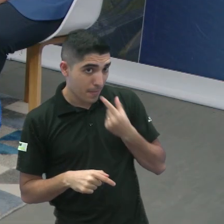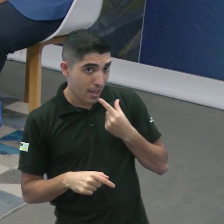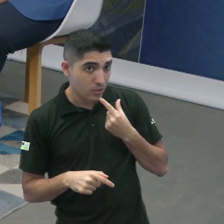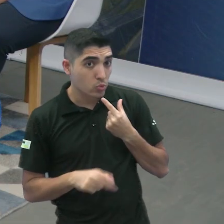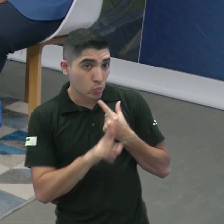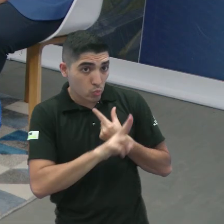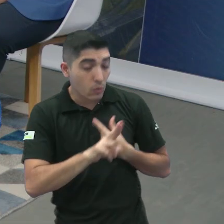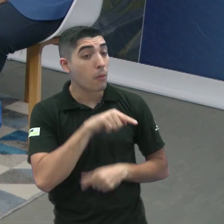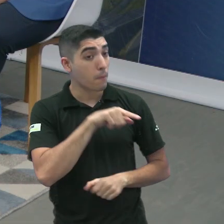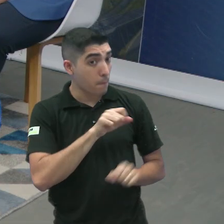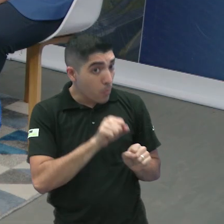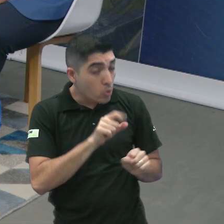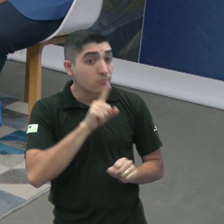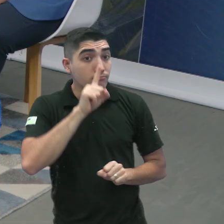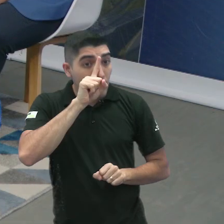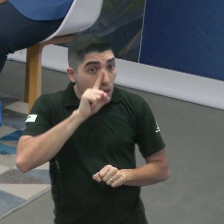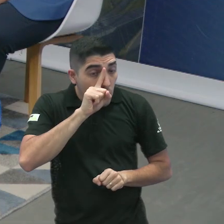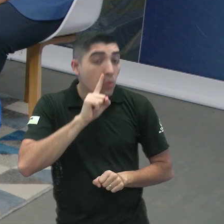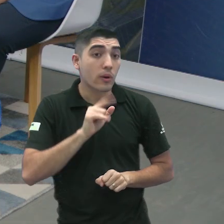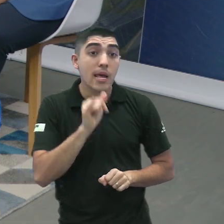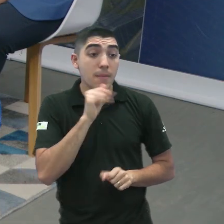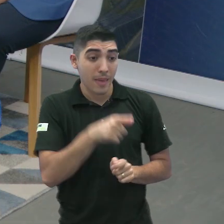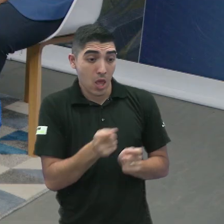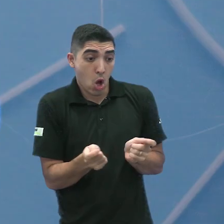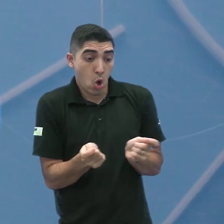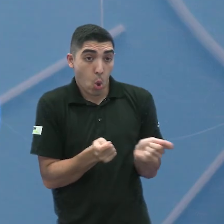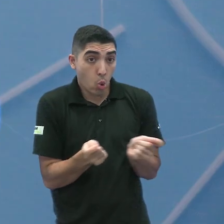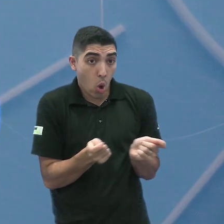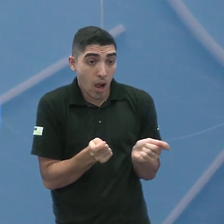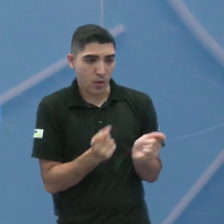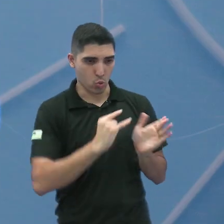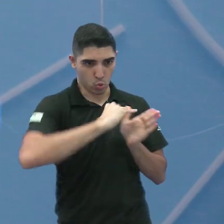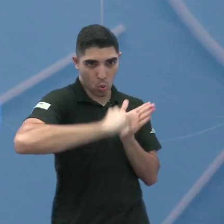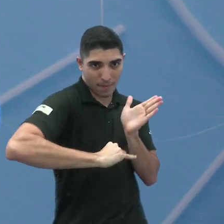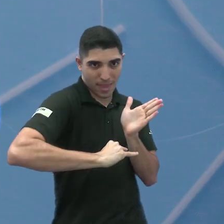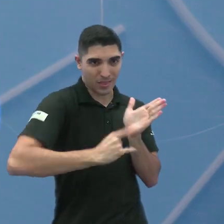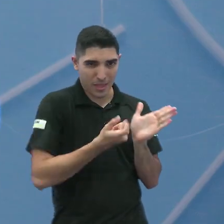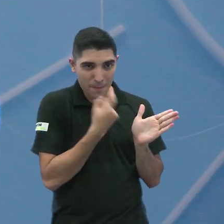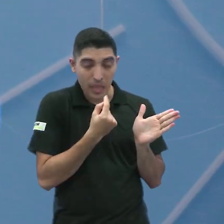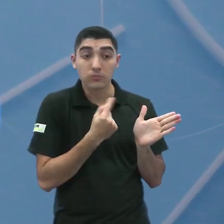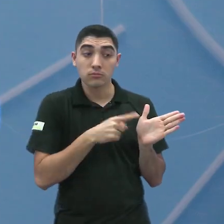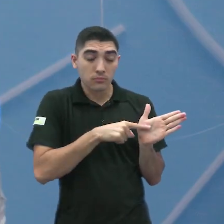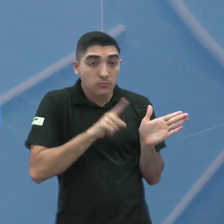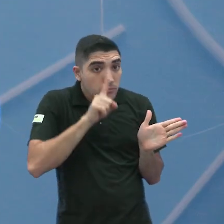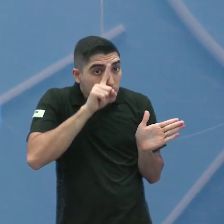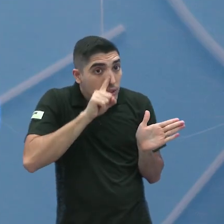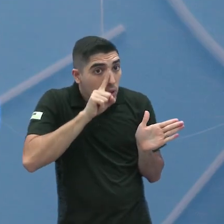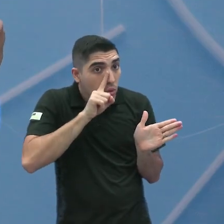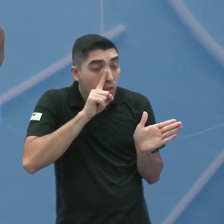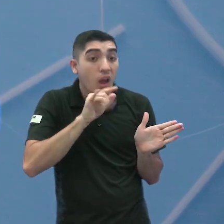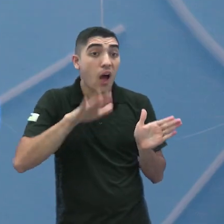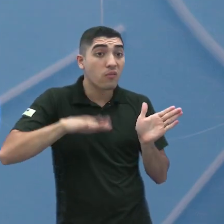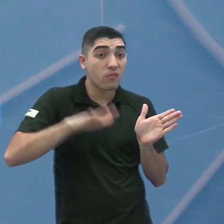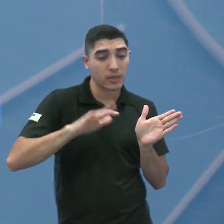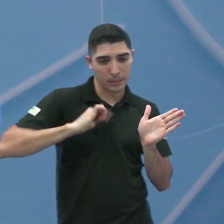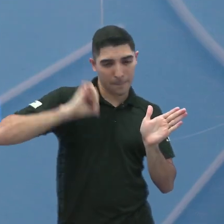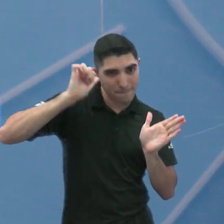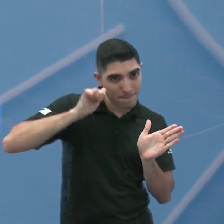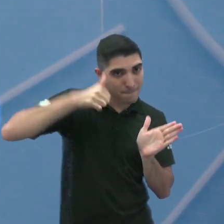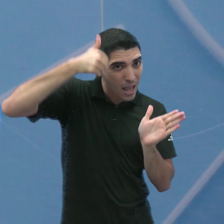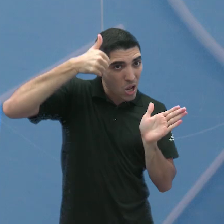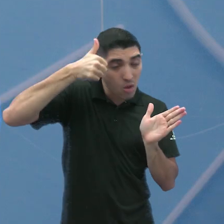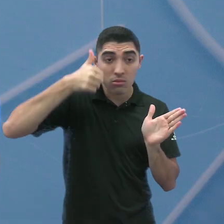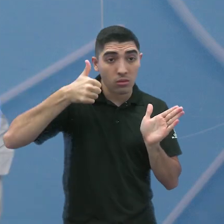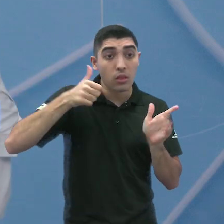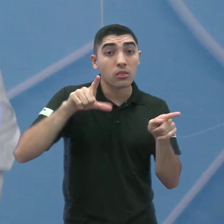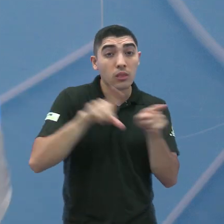têm riscos. Tanto que o nível de controle é um receituário controlado, tem riscos não só de não melhorar o quadro, como efeitos colaterais,